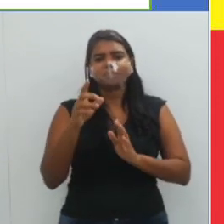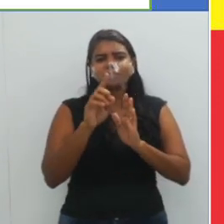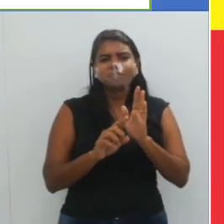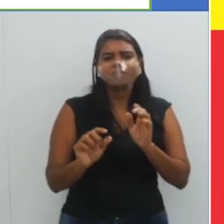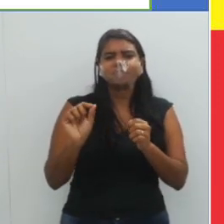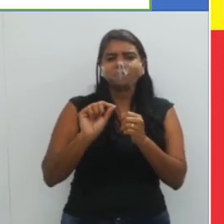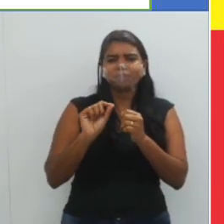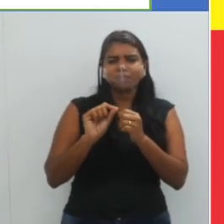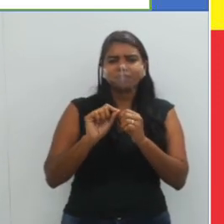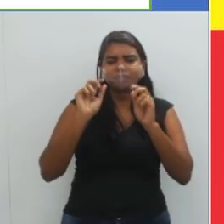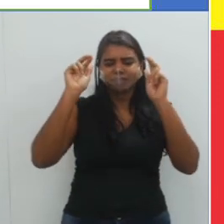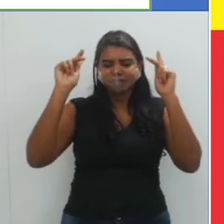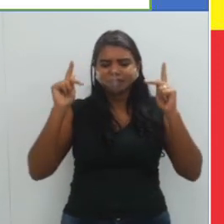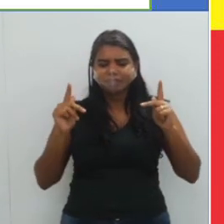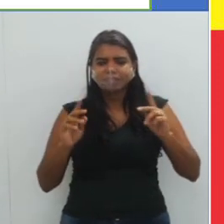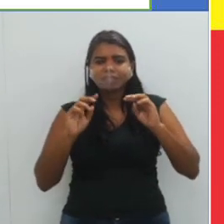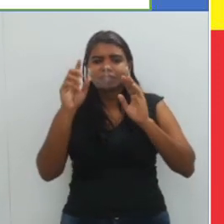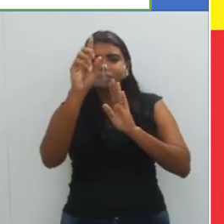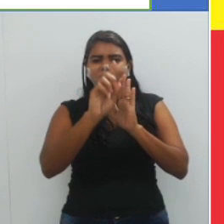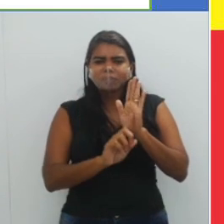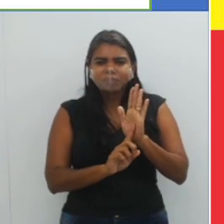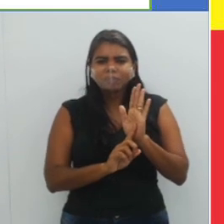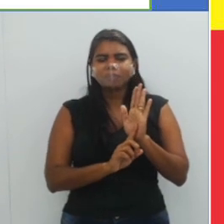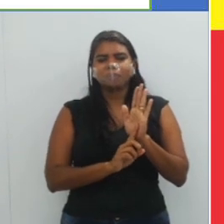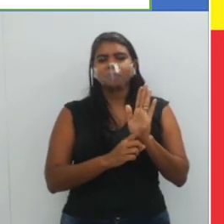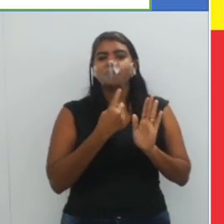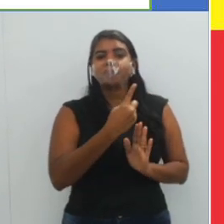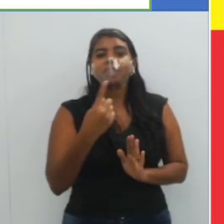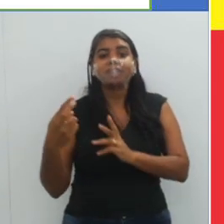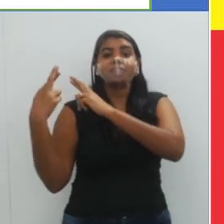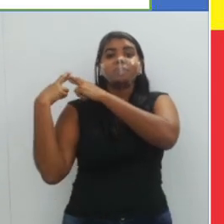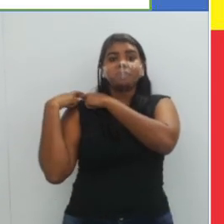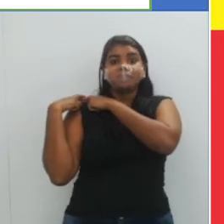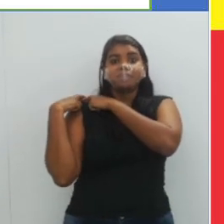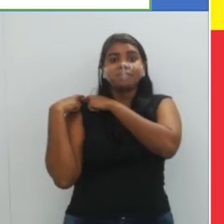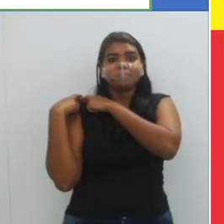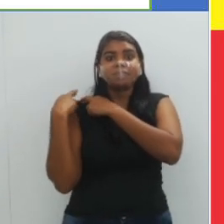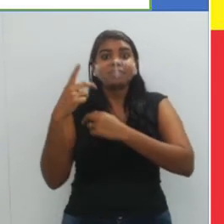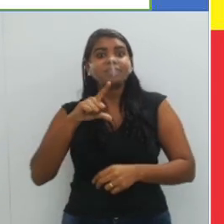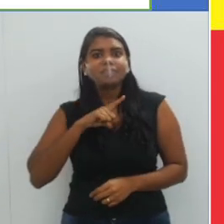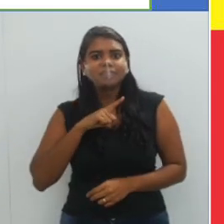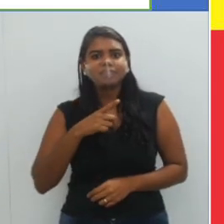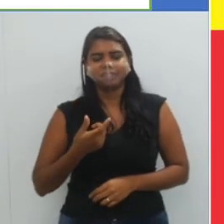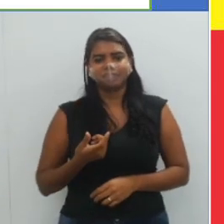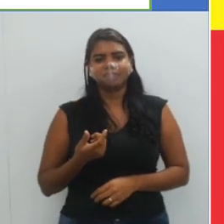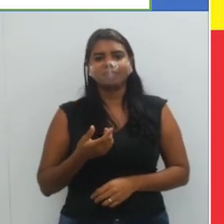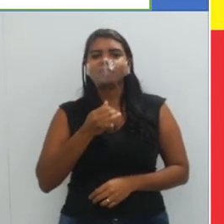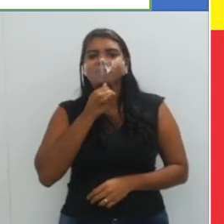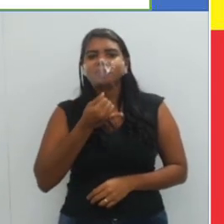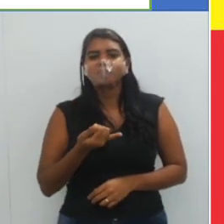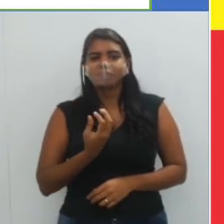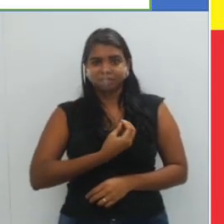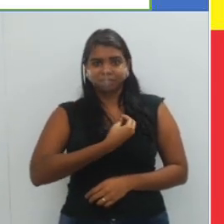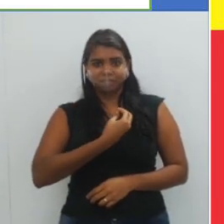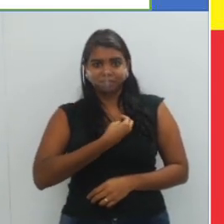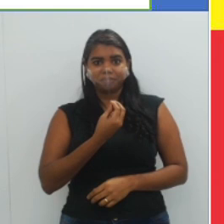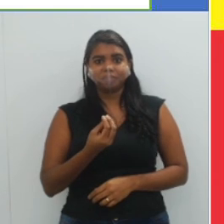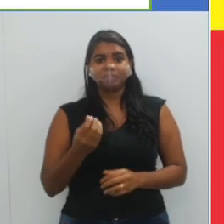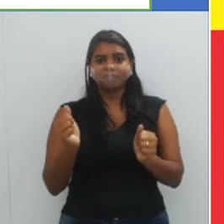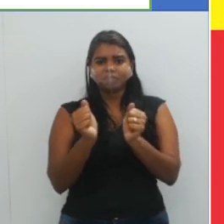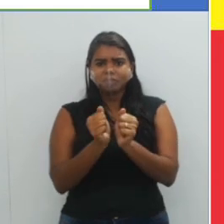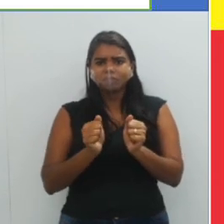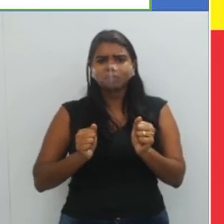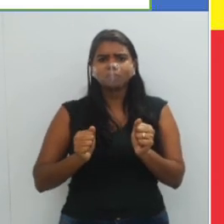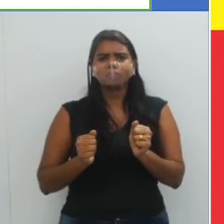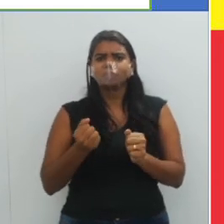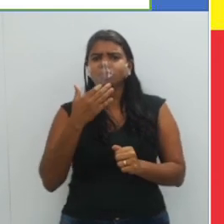mas também de todos os direitos de que cada um tem, que cada um possui. Então, justamente, viver em